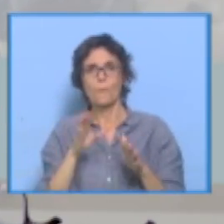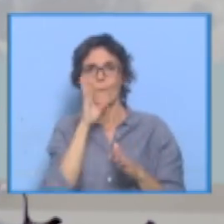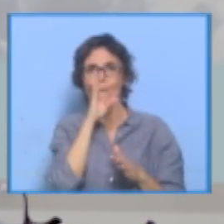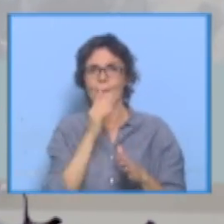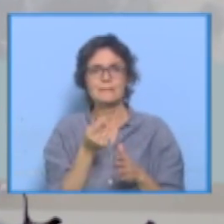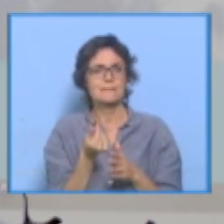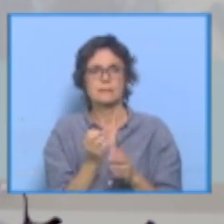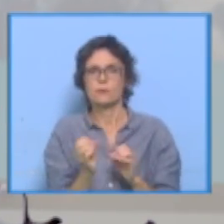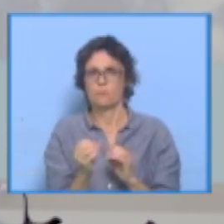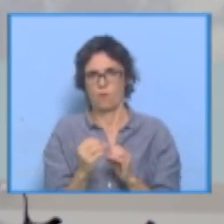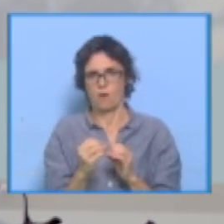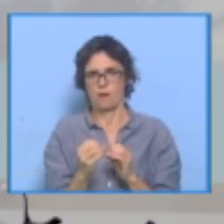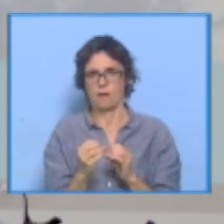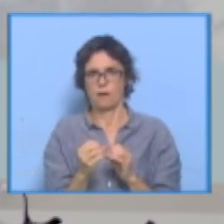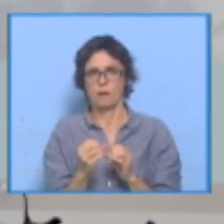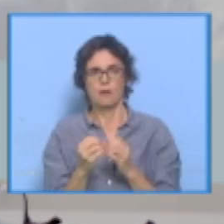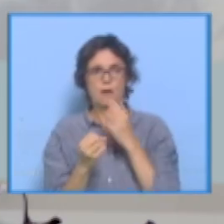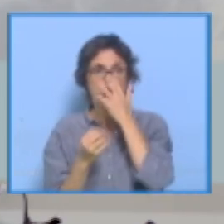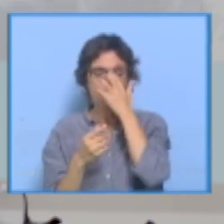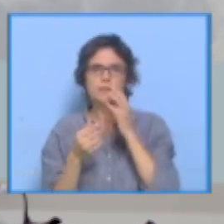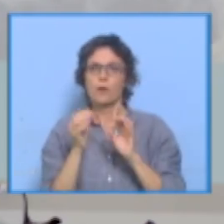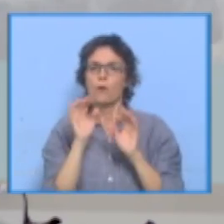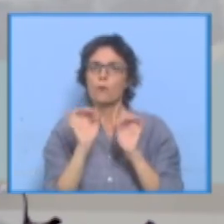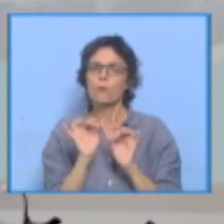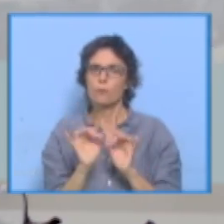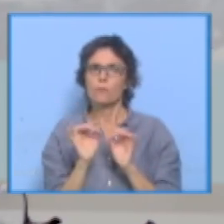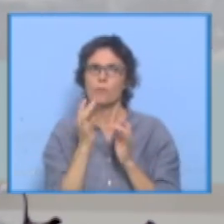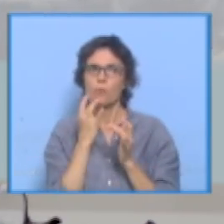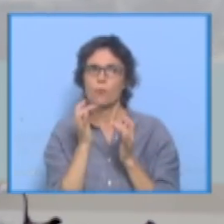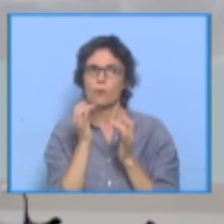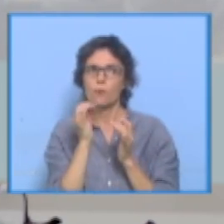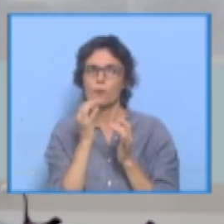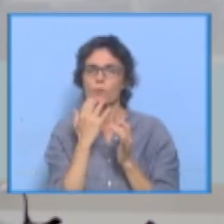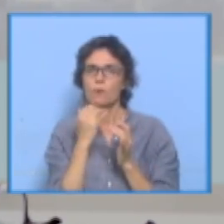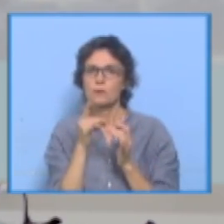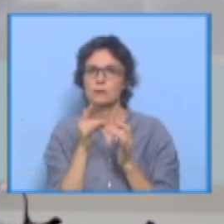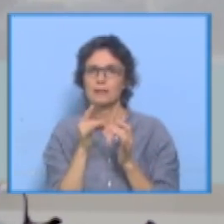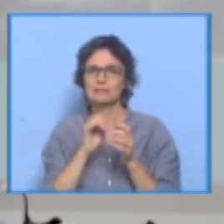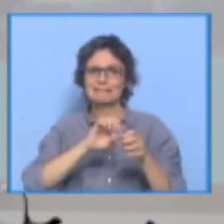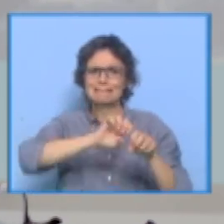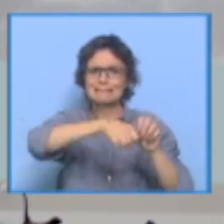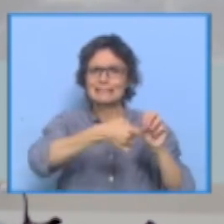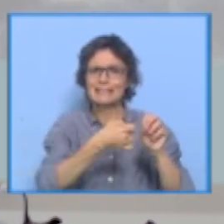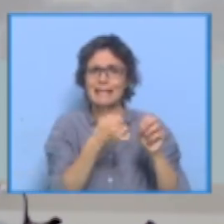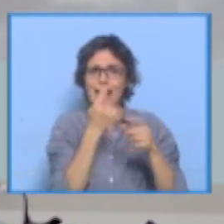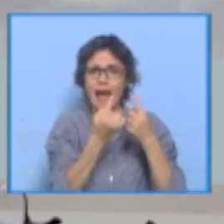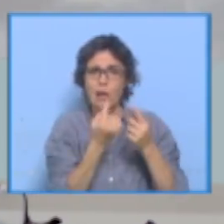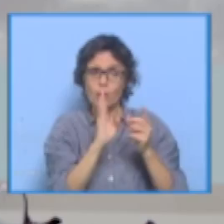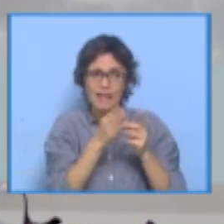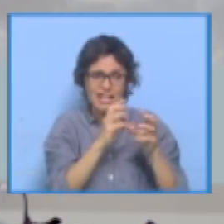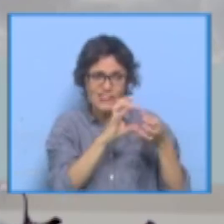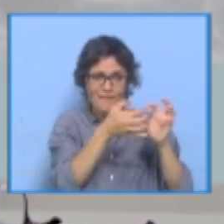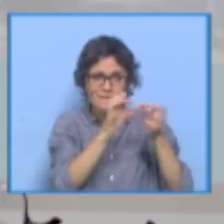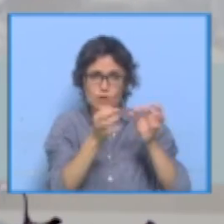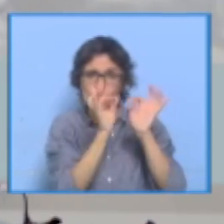para tudo, então não se estraga o que está a funcionar. Deixe-se os pequenos núcleos